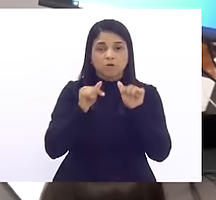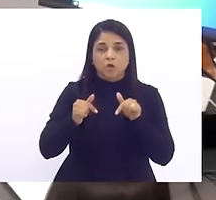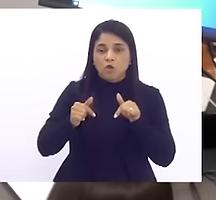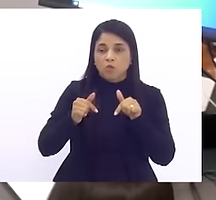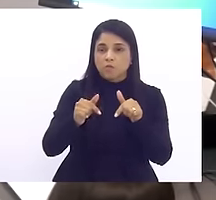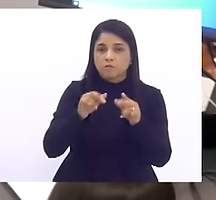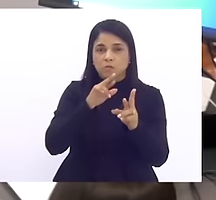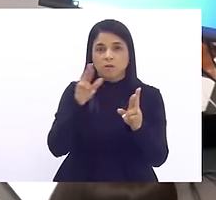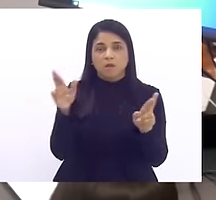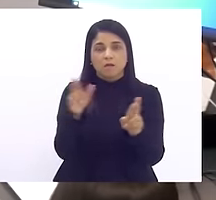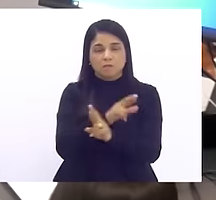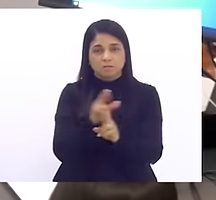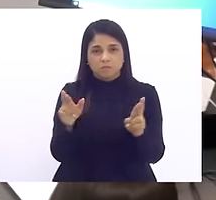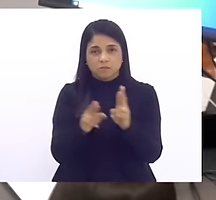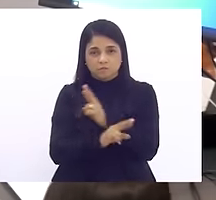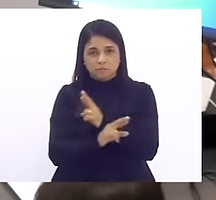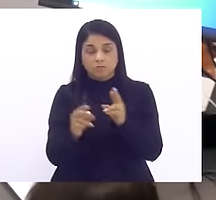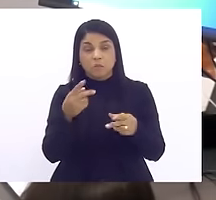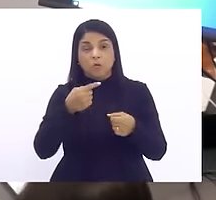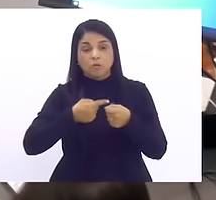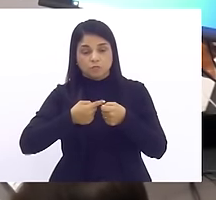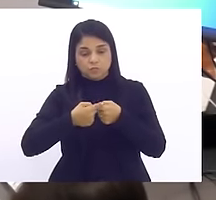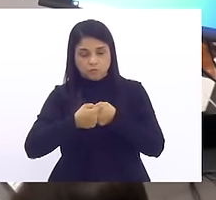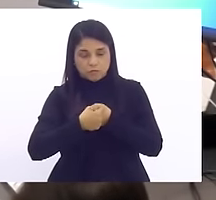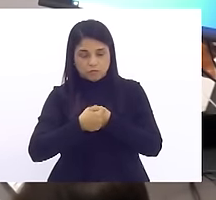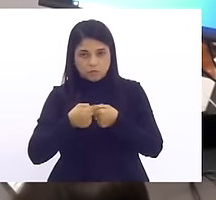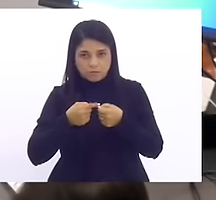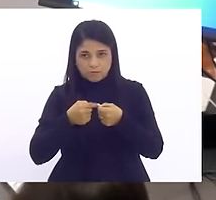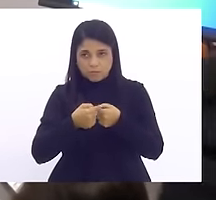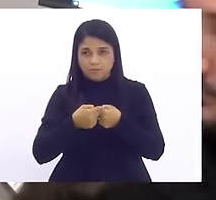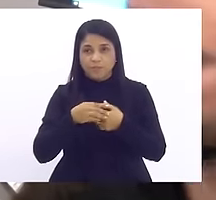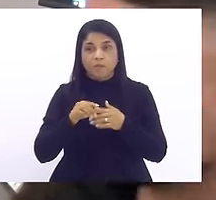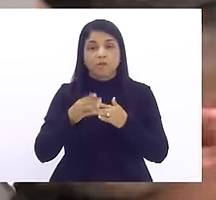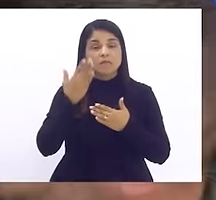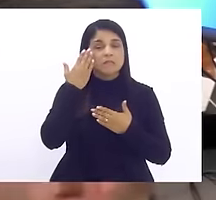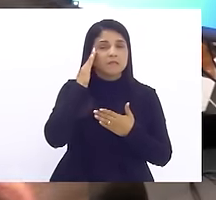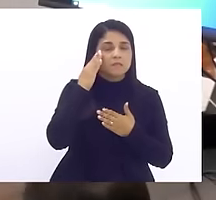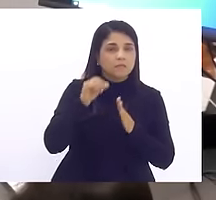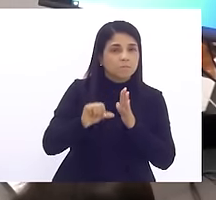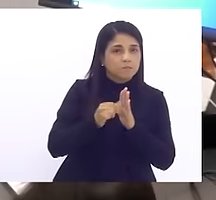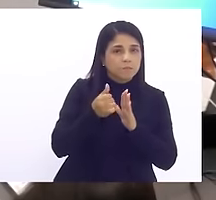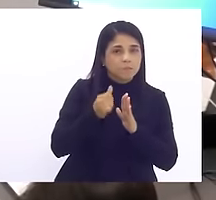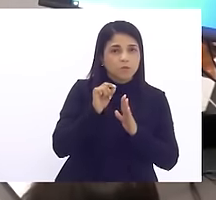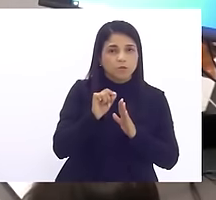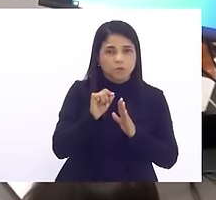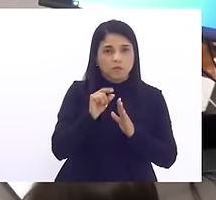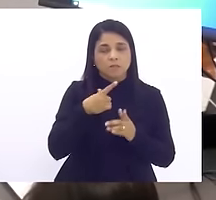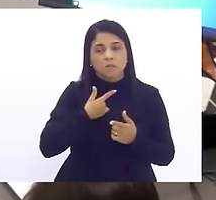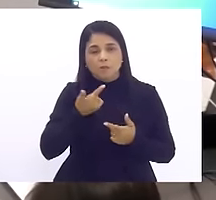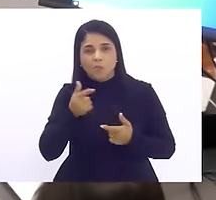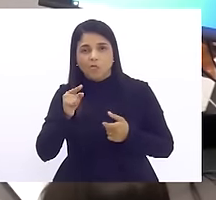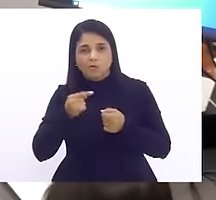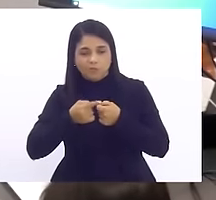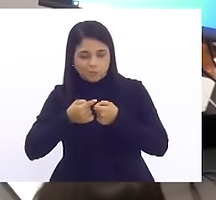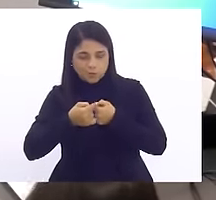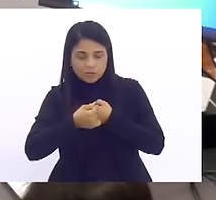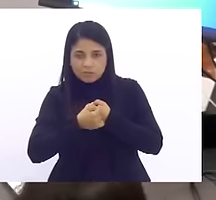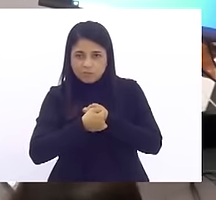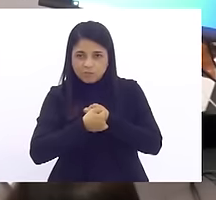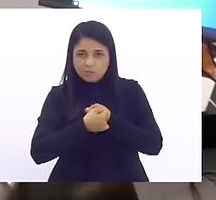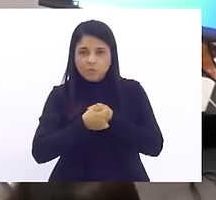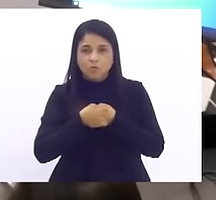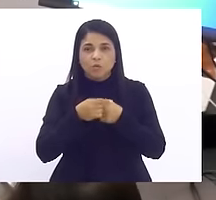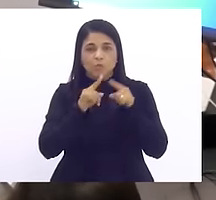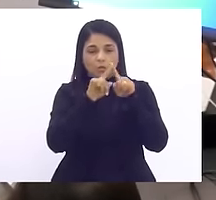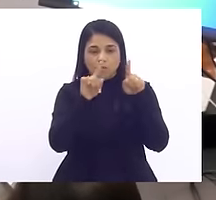relacionadas aos municípios a gente queria entender primeiro lugar se tem um âmbito Municipal se o